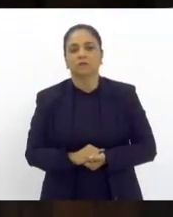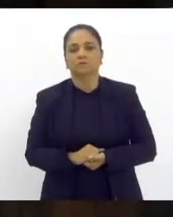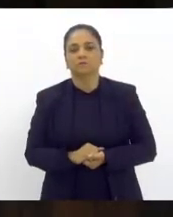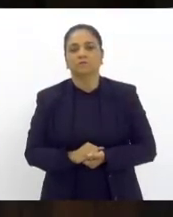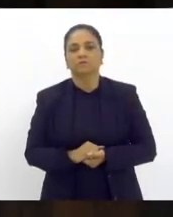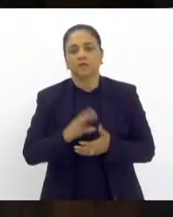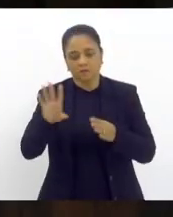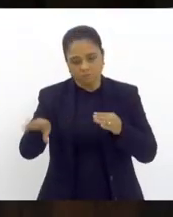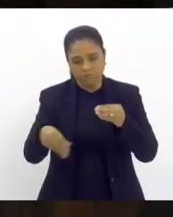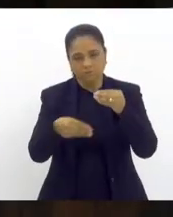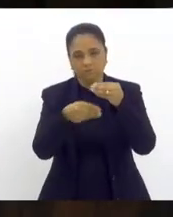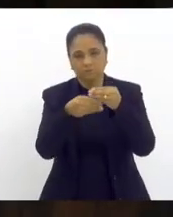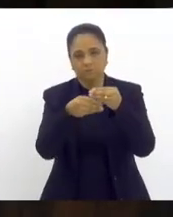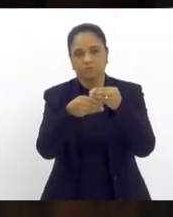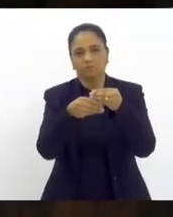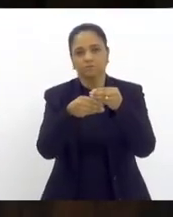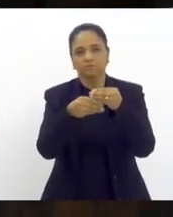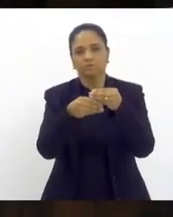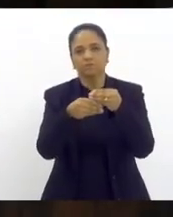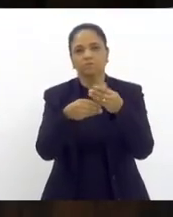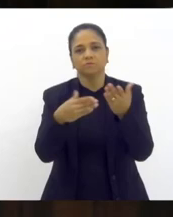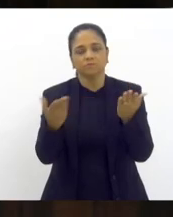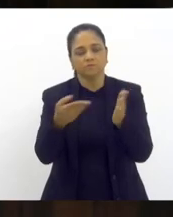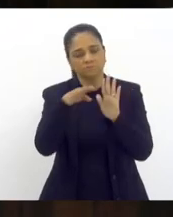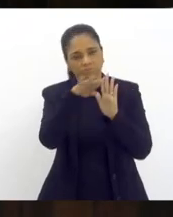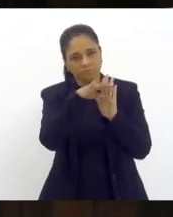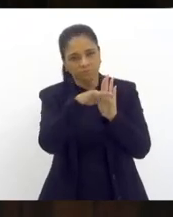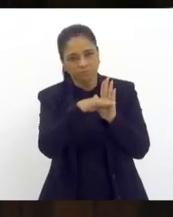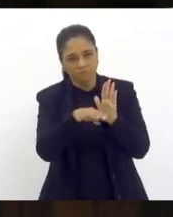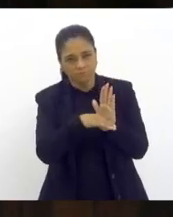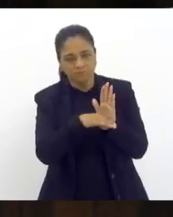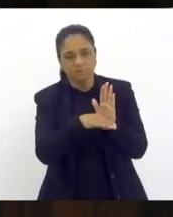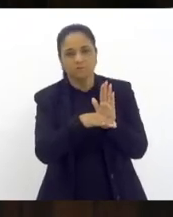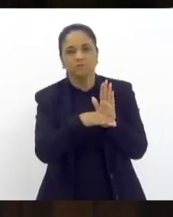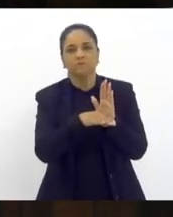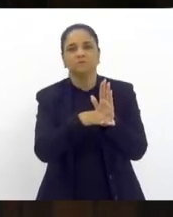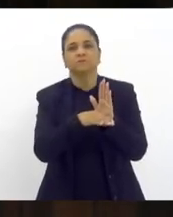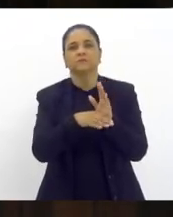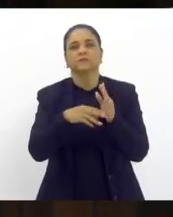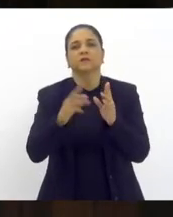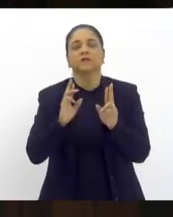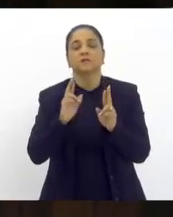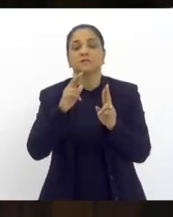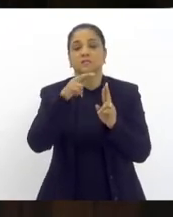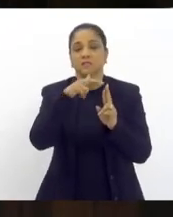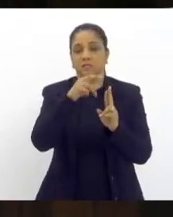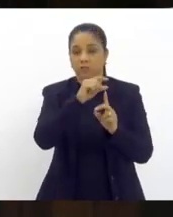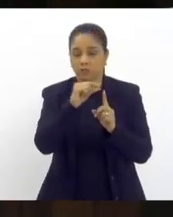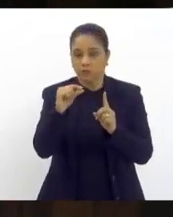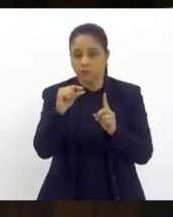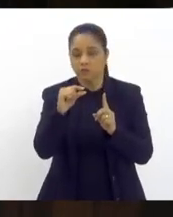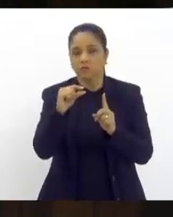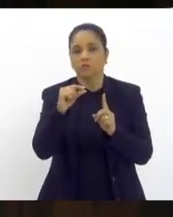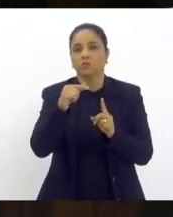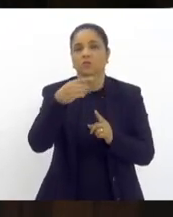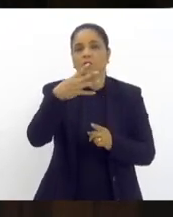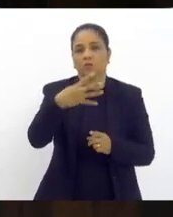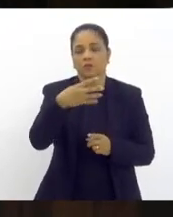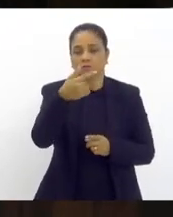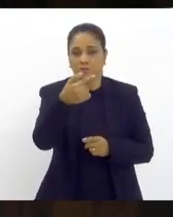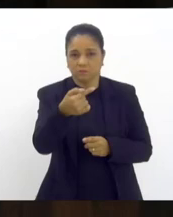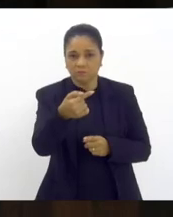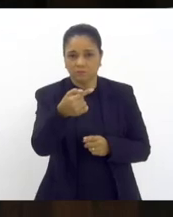incluindo na ordem do dia, de acordo com o inciso do artigo 47 do Regimento Interno,